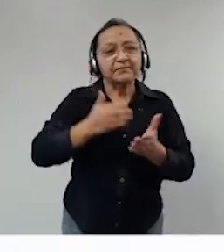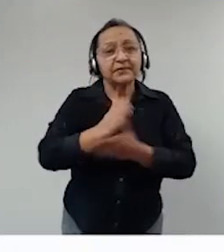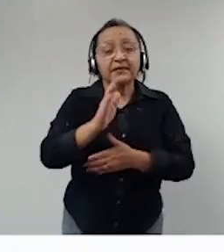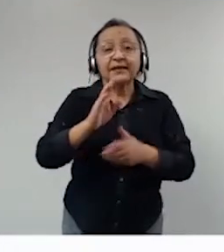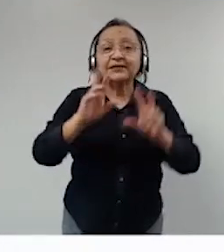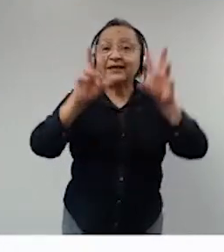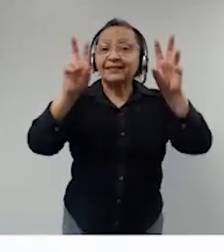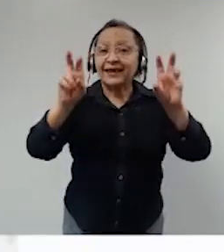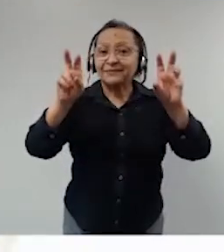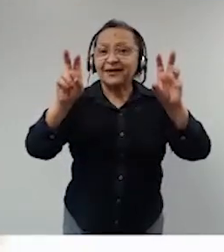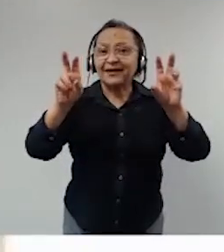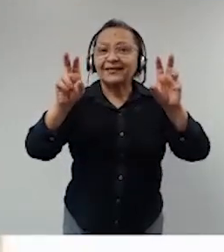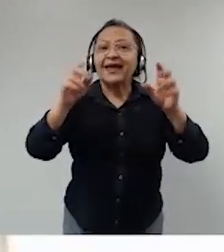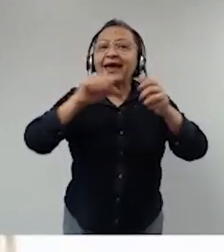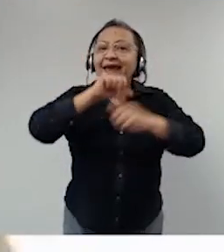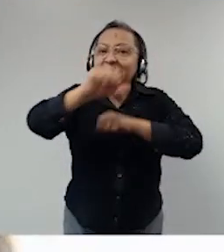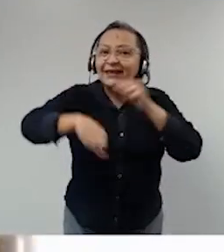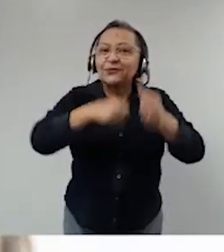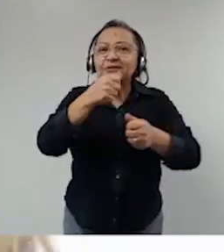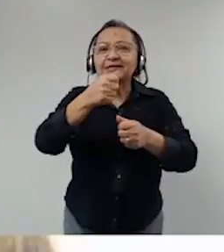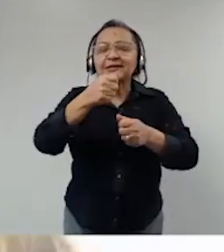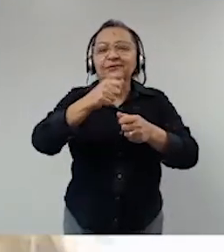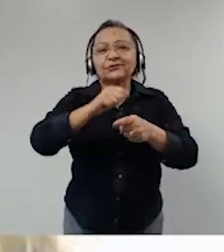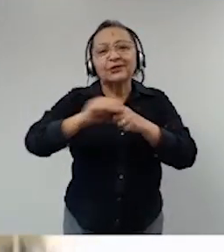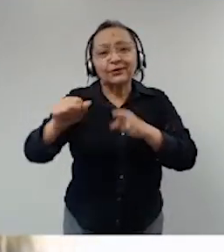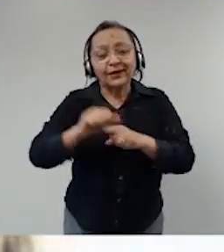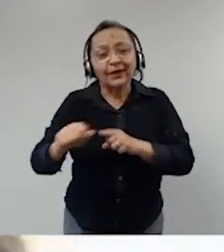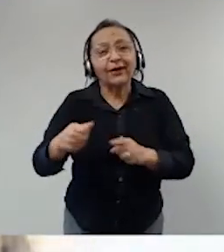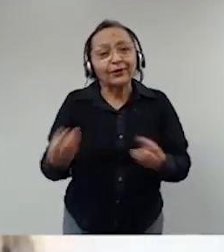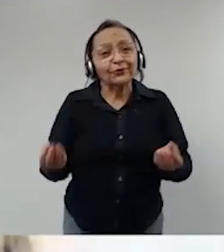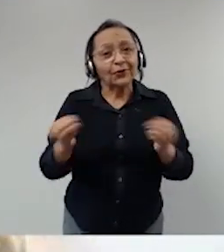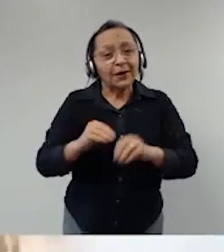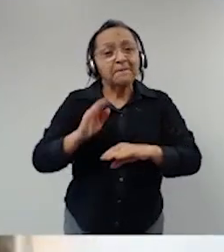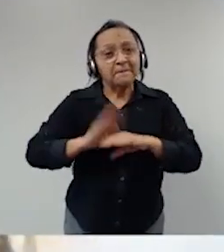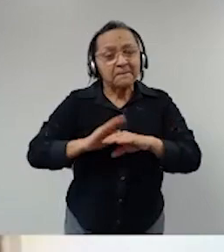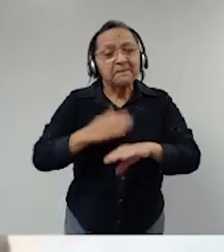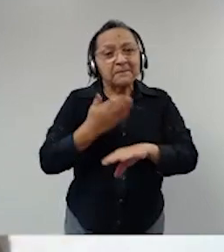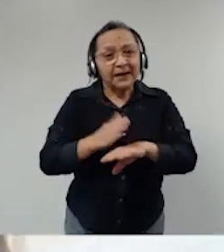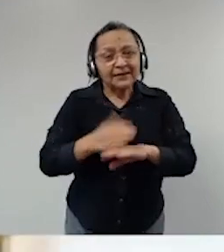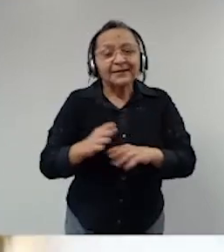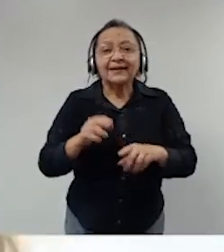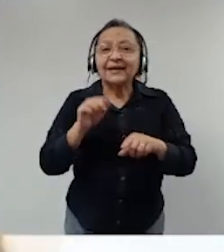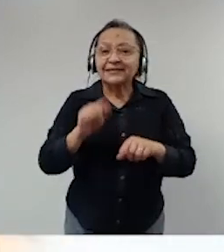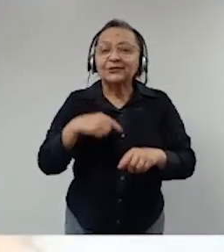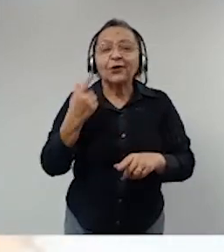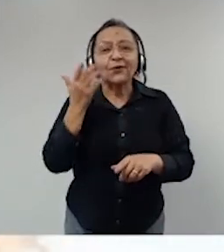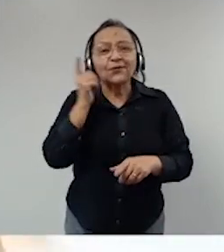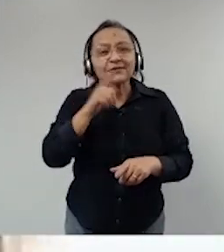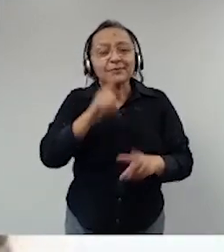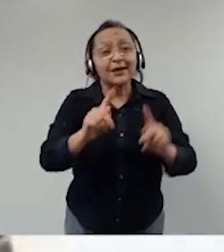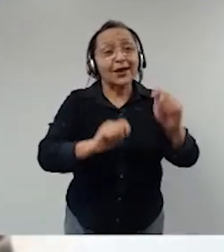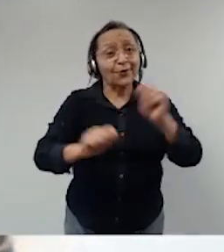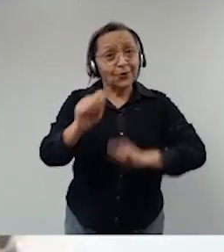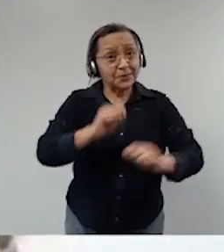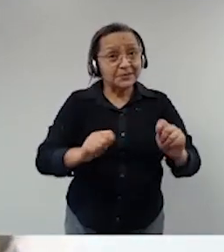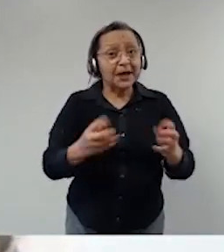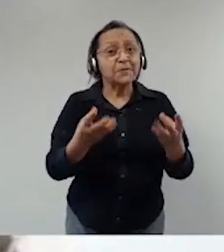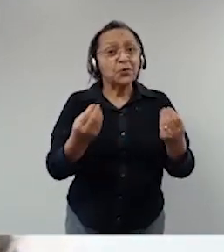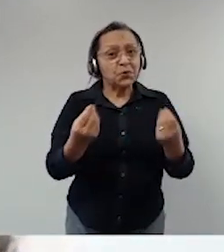aluguel. E colocamos em prática. Com isso, nós acabamos economizando um valor muito substancial.